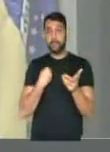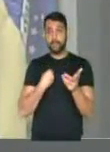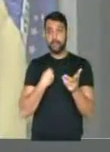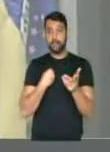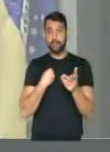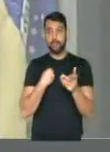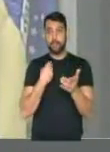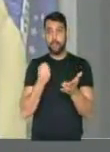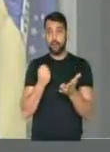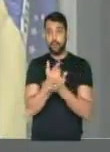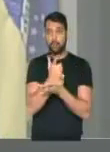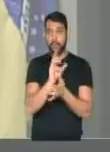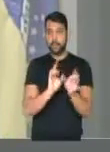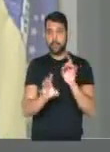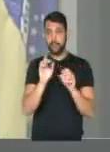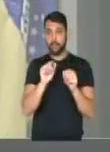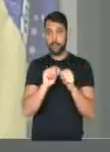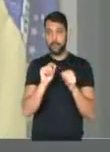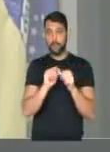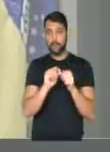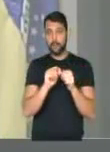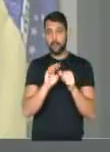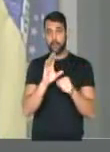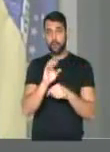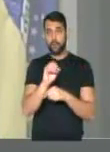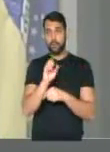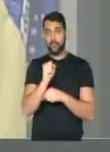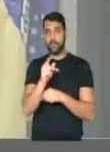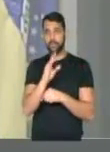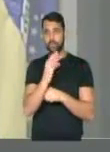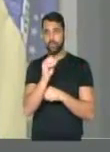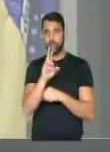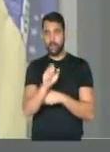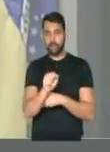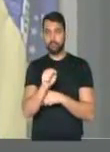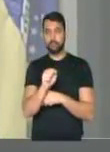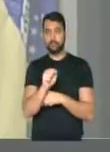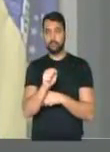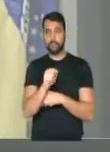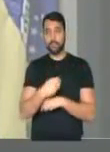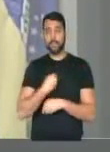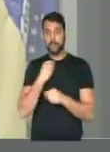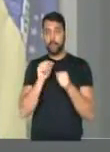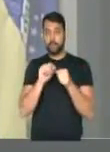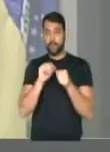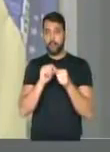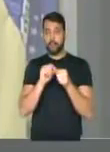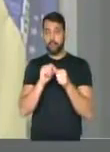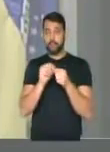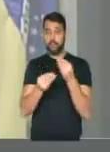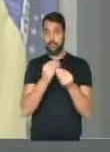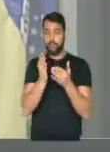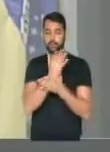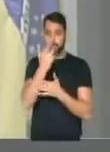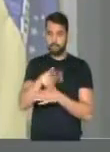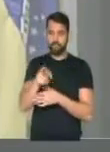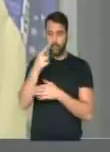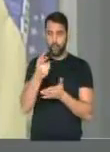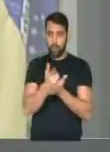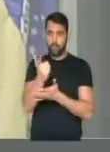uma compra, especialmente feita através da Copersucar, que está sendo feita de forma